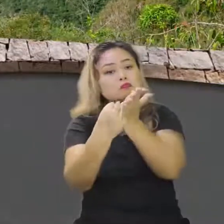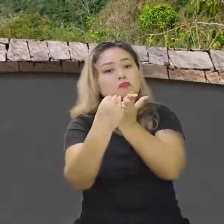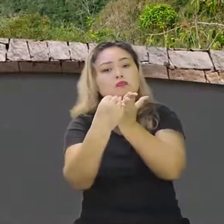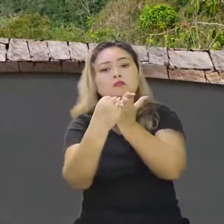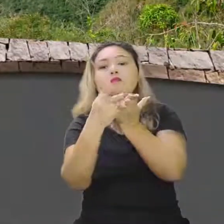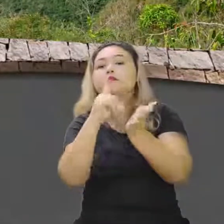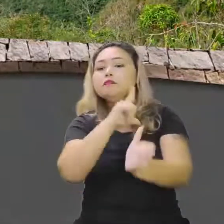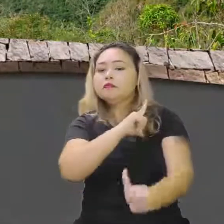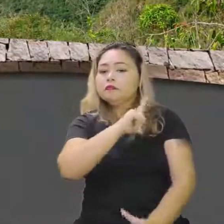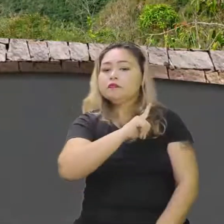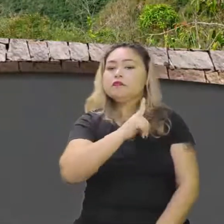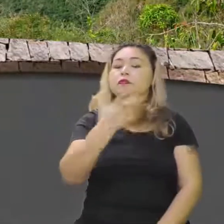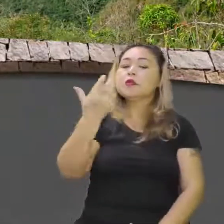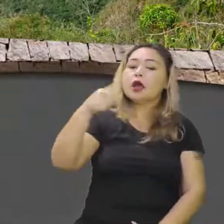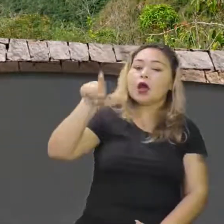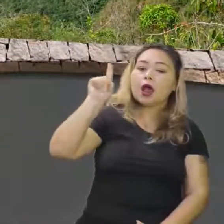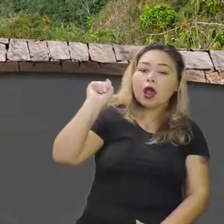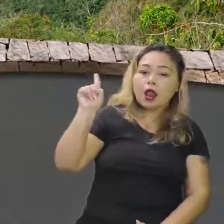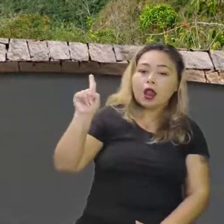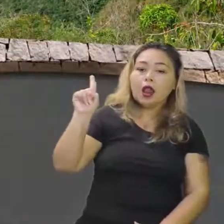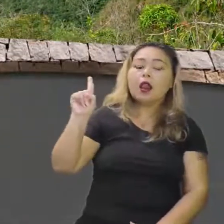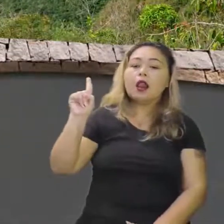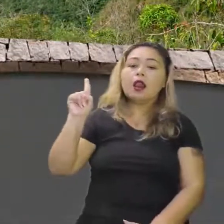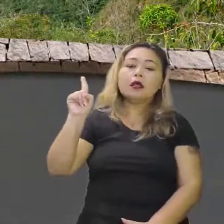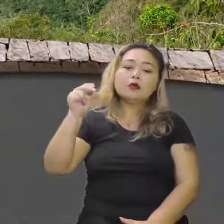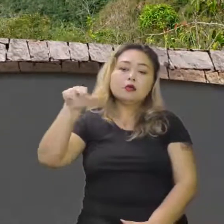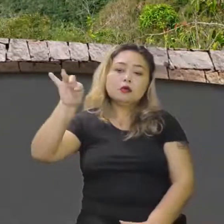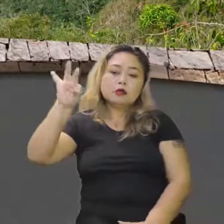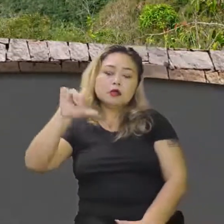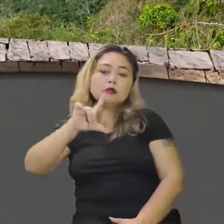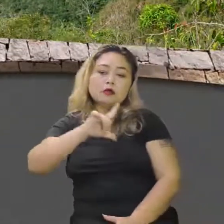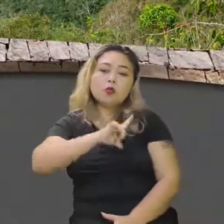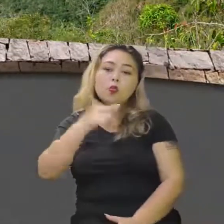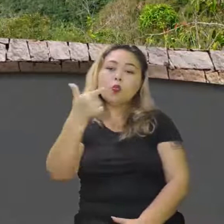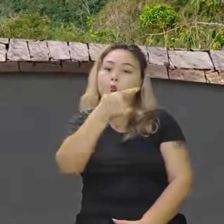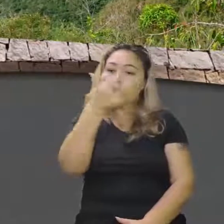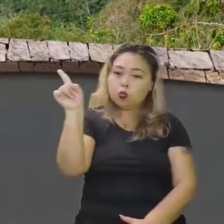no Nordeste tem um outro que foi a construção da hidrelétrica de Sobradinho.